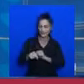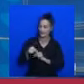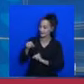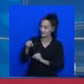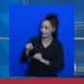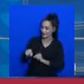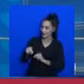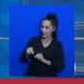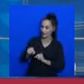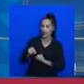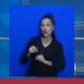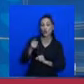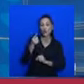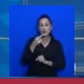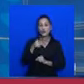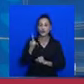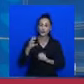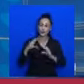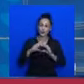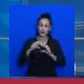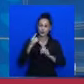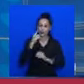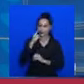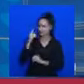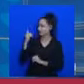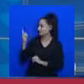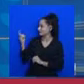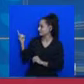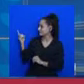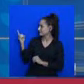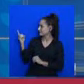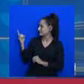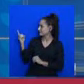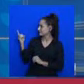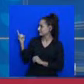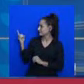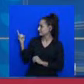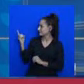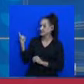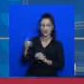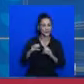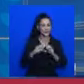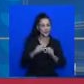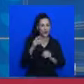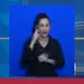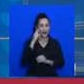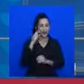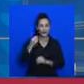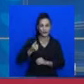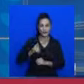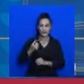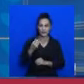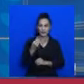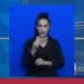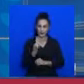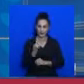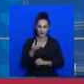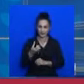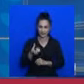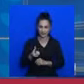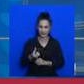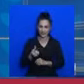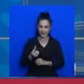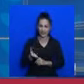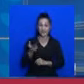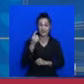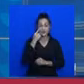daqui. Sexta e última bola do primeiro sorteio da dupla cena desta noite. Bola rosa número 46.